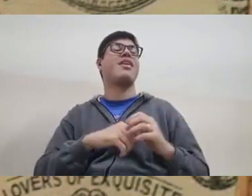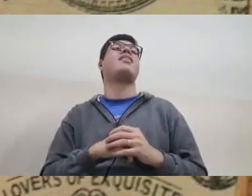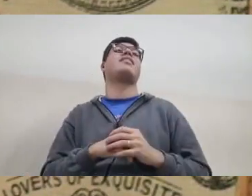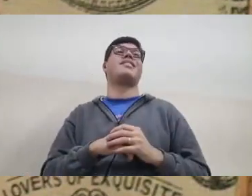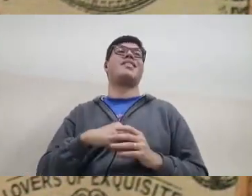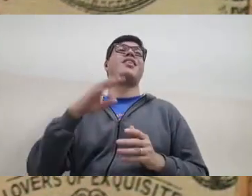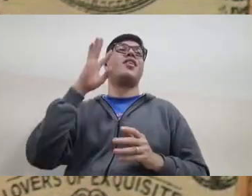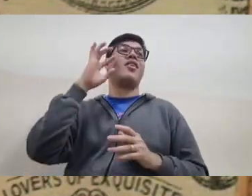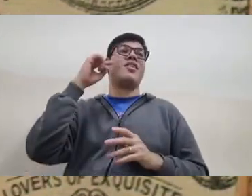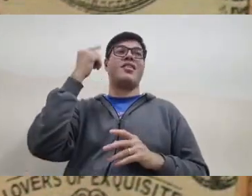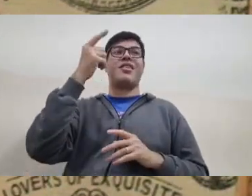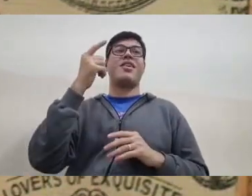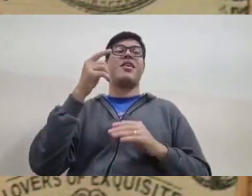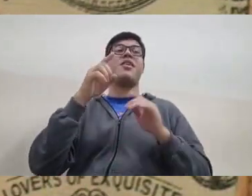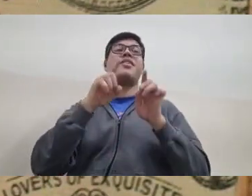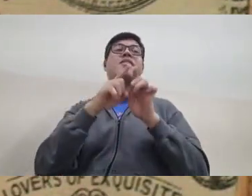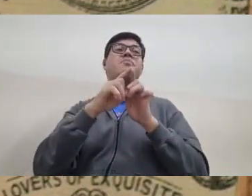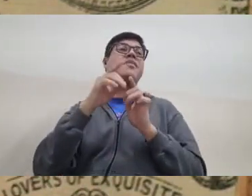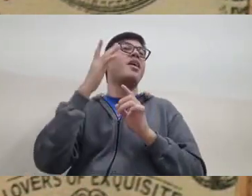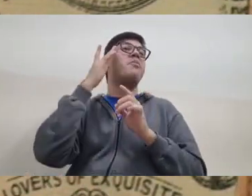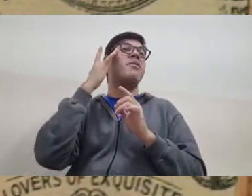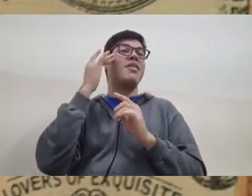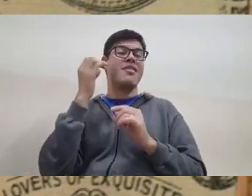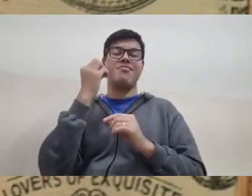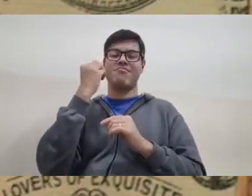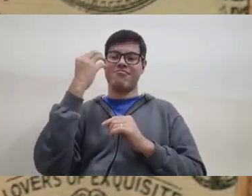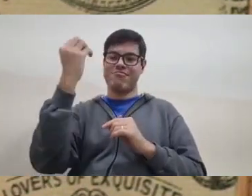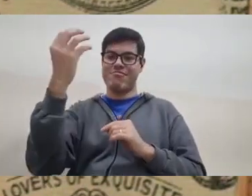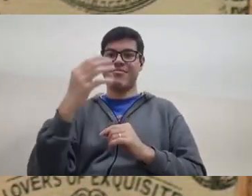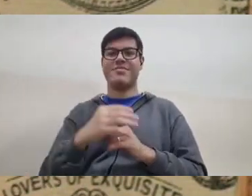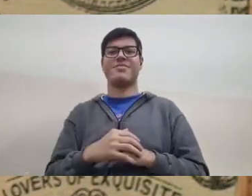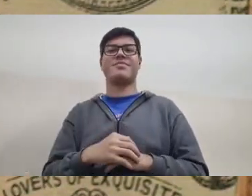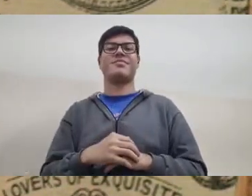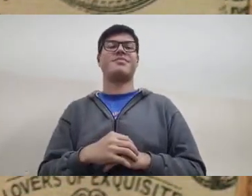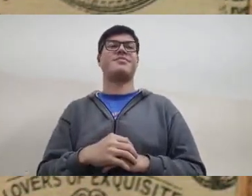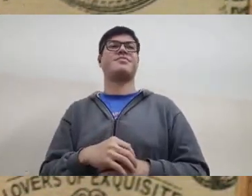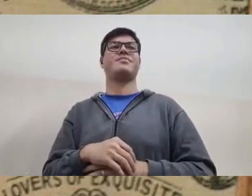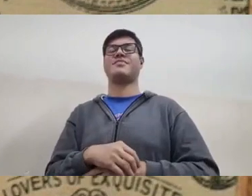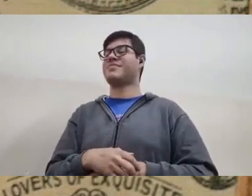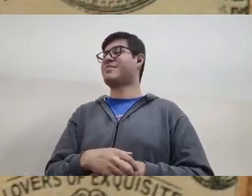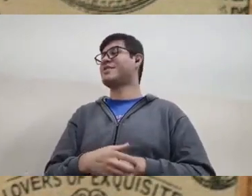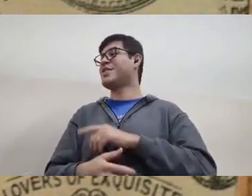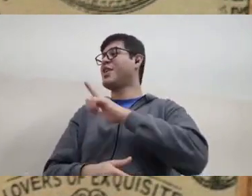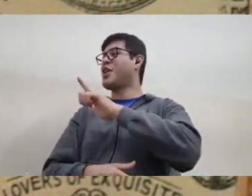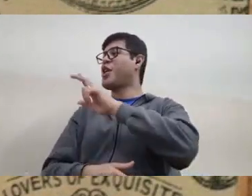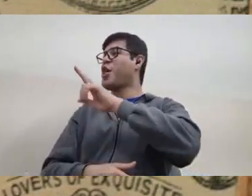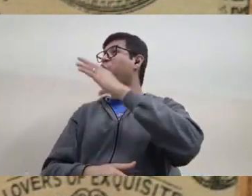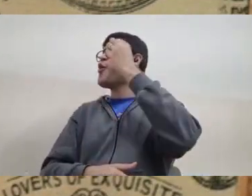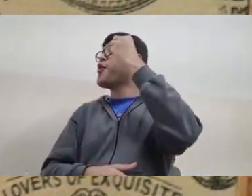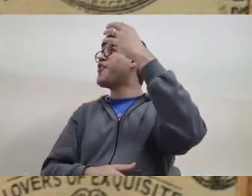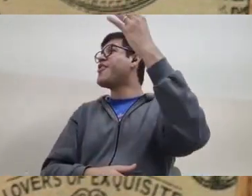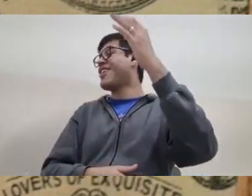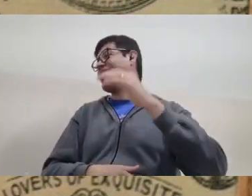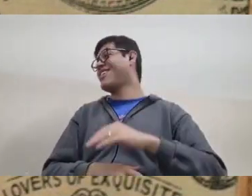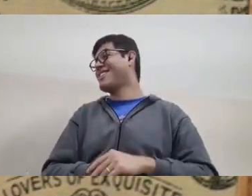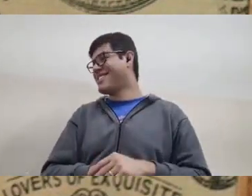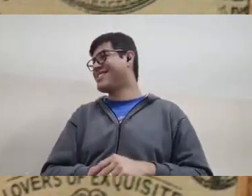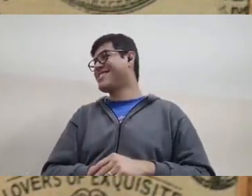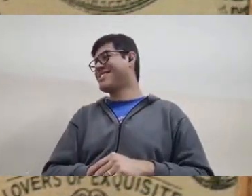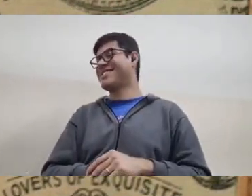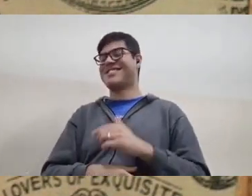quarta-feira que vem mas amanhã Também viajo é Lu viagem é Lu viagem